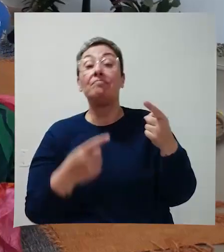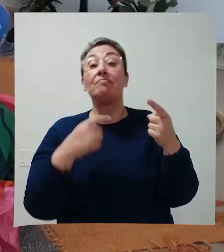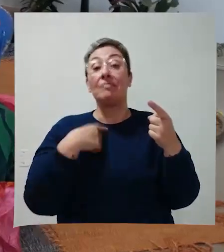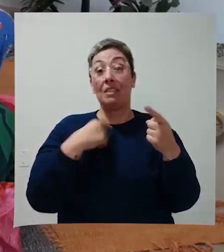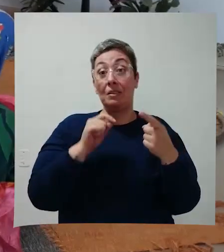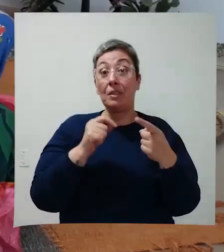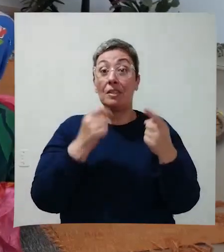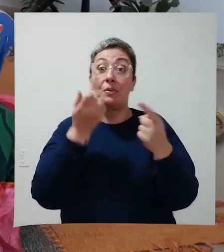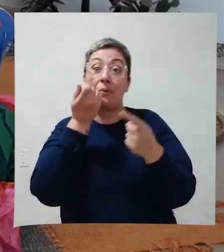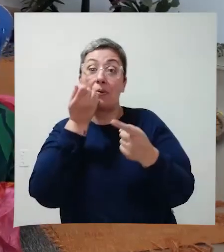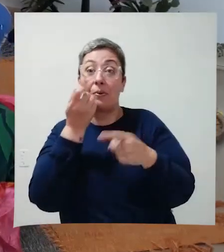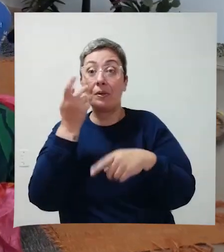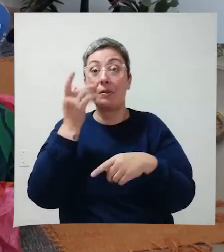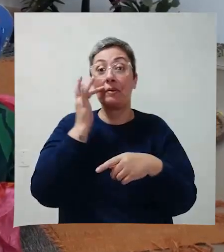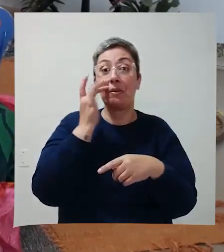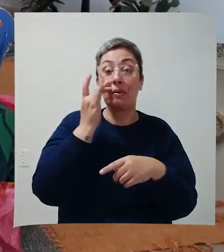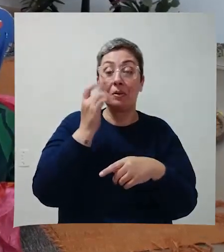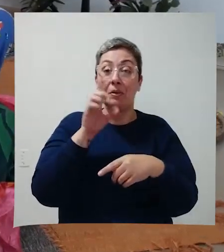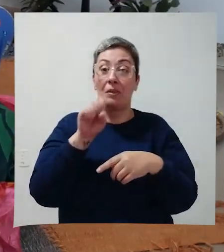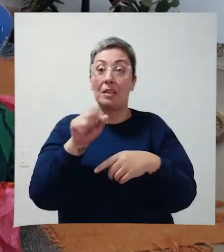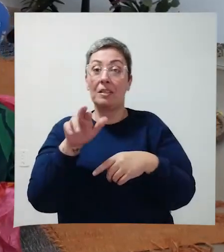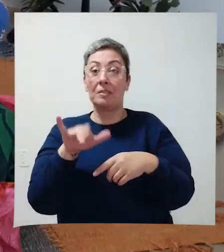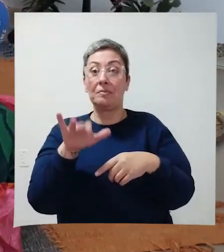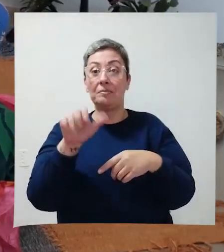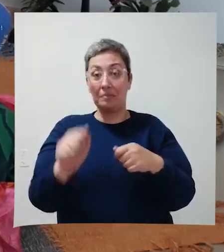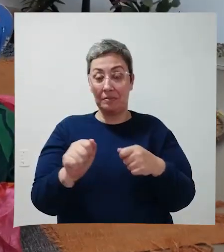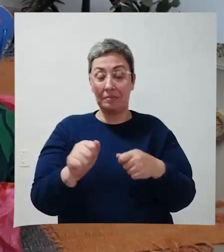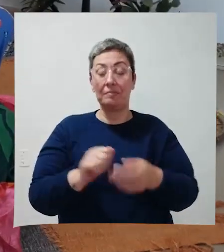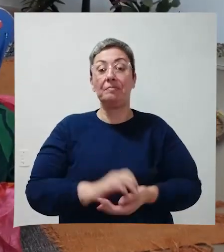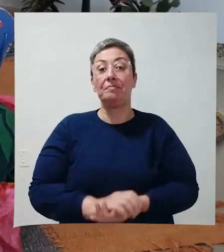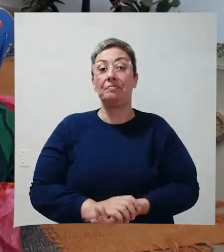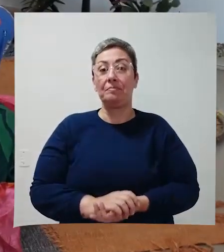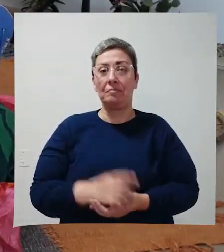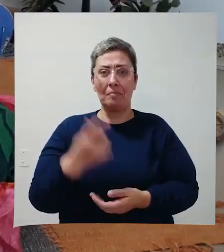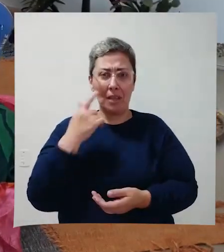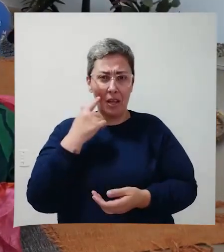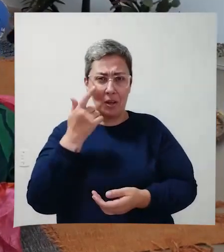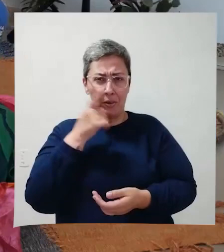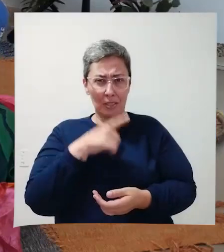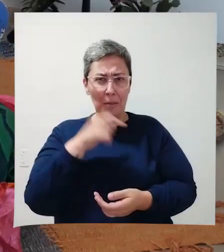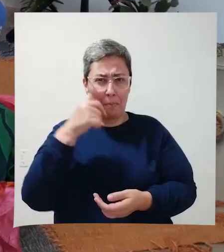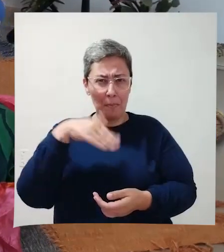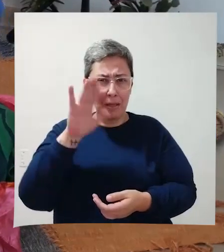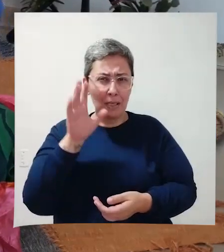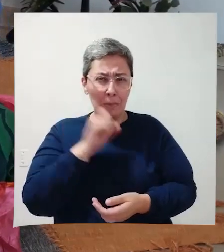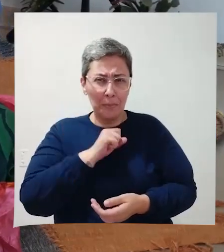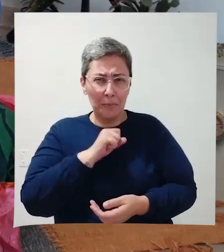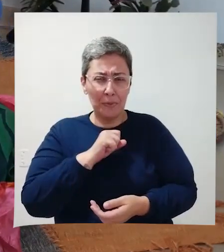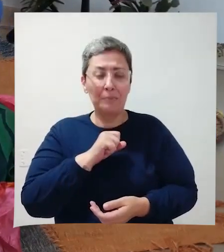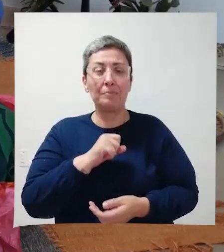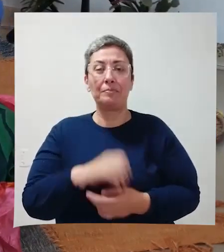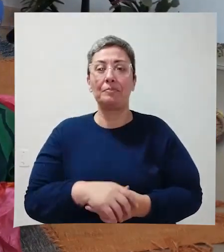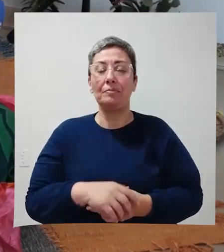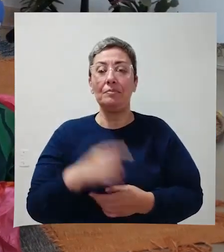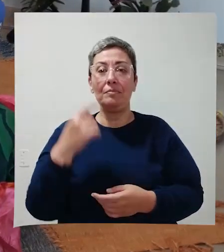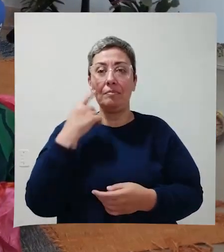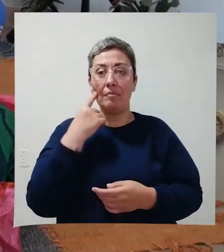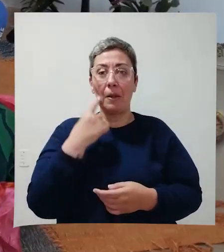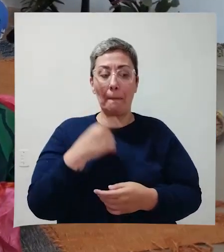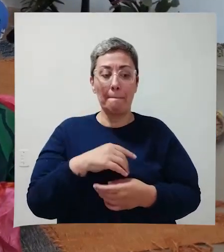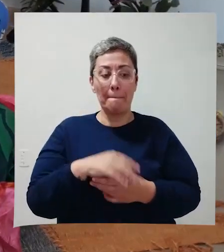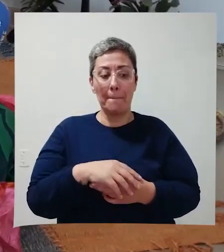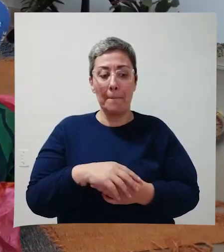senão ele cai. O cachimbo era de ouro, é de samburá. Será que a gente consegue fazer um pouco mais rápido? Vamos lá.